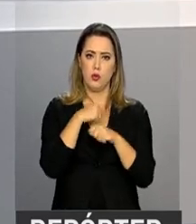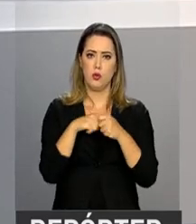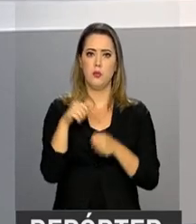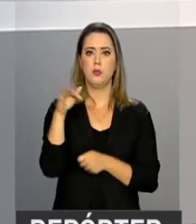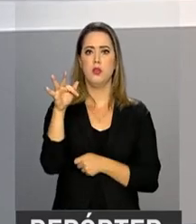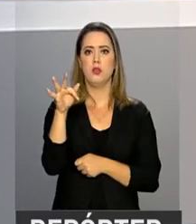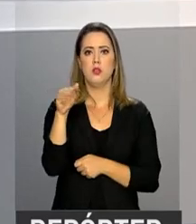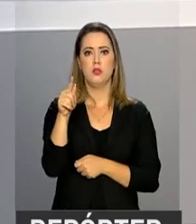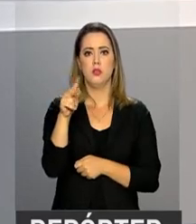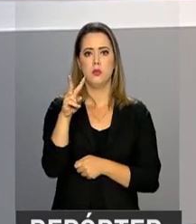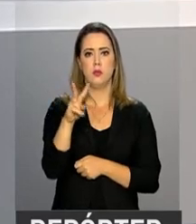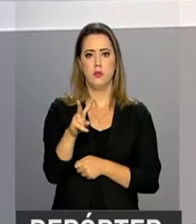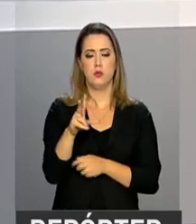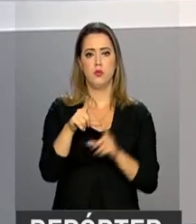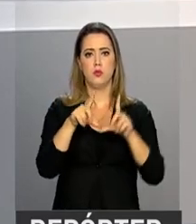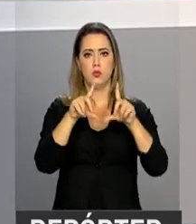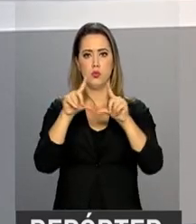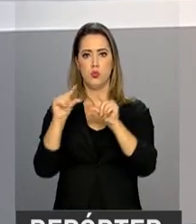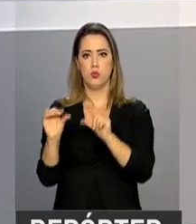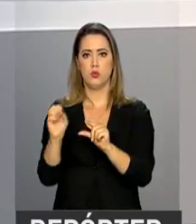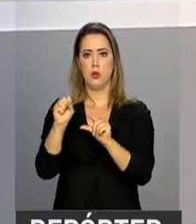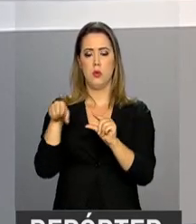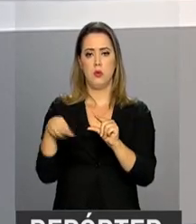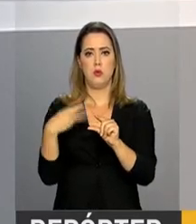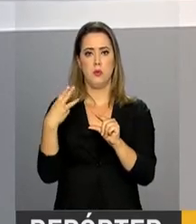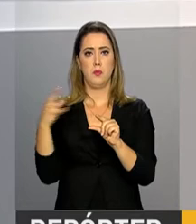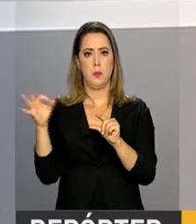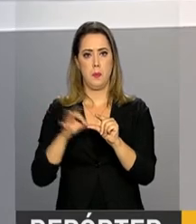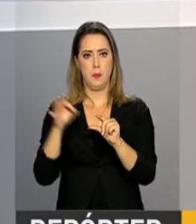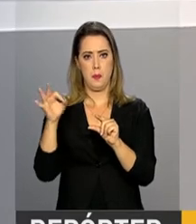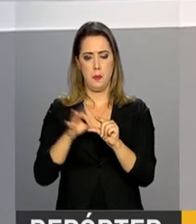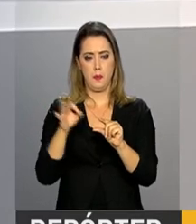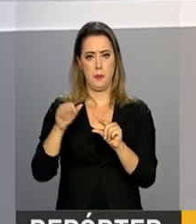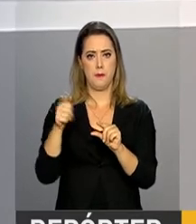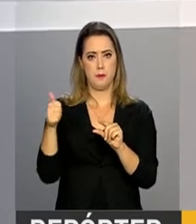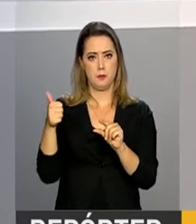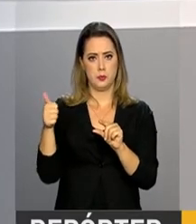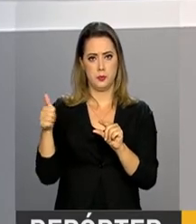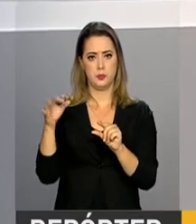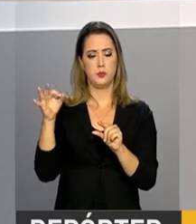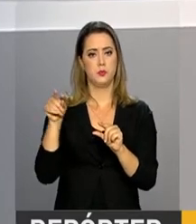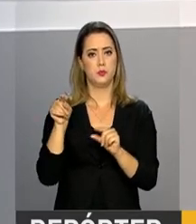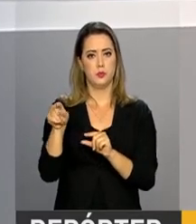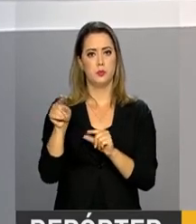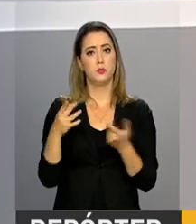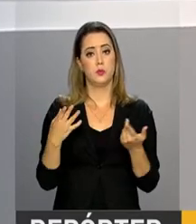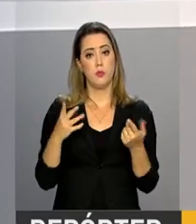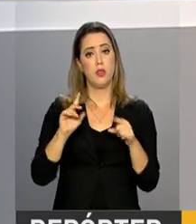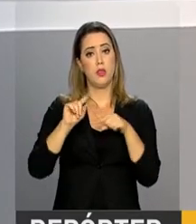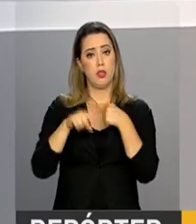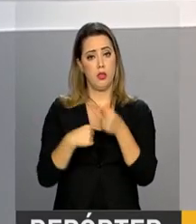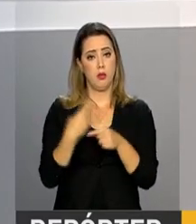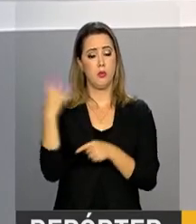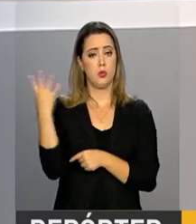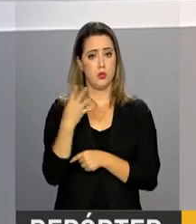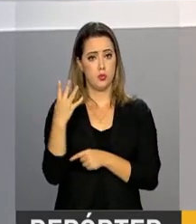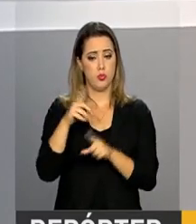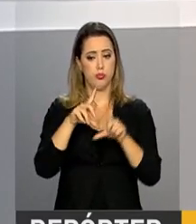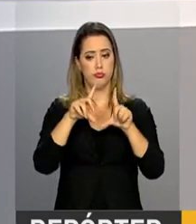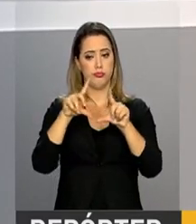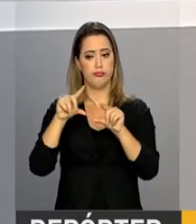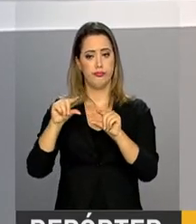recuou 8,3 pontos em outubro chegando a 111 pontos após o quarto recuo consecutivo